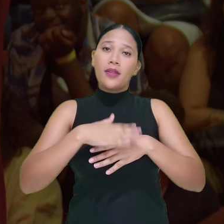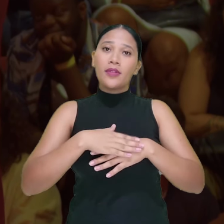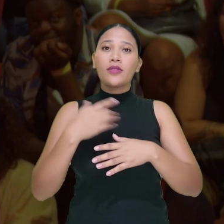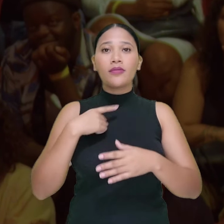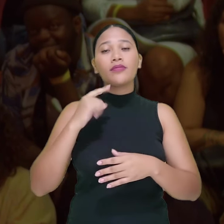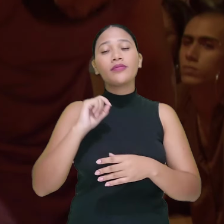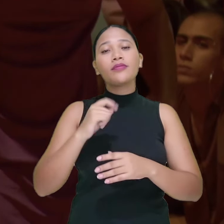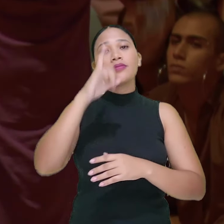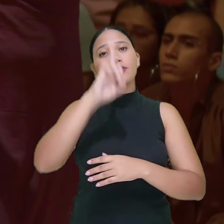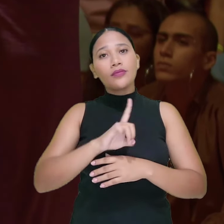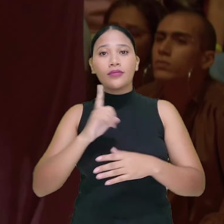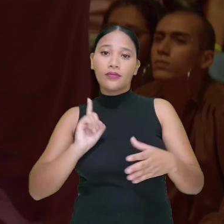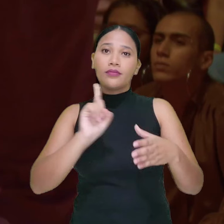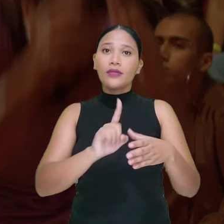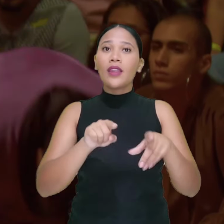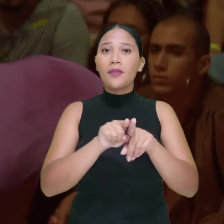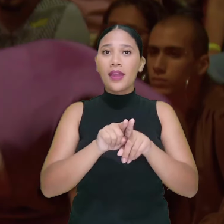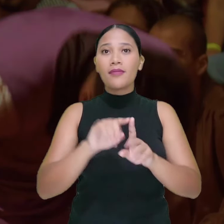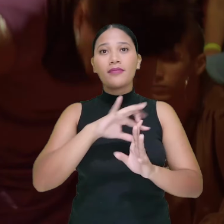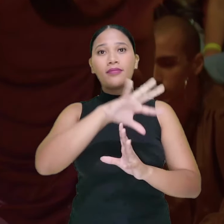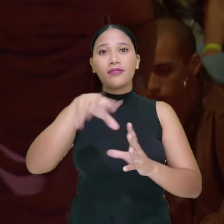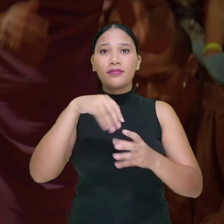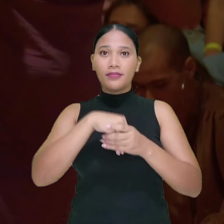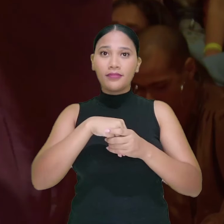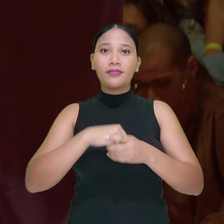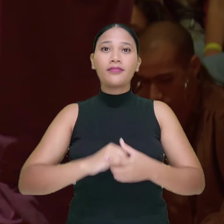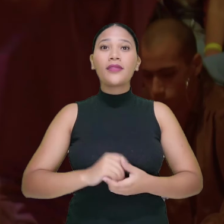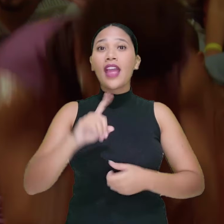Silva, e eu mesmo que dirijo e faço parte da cena.